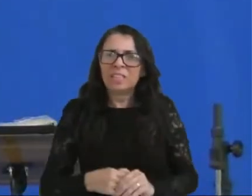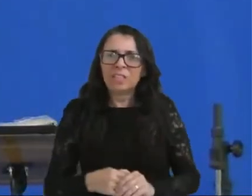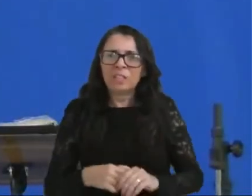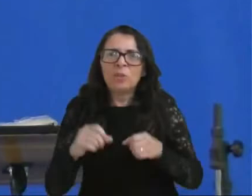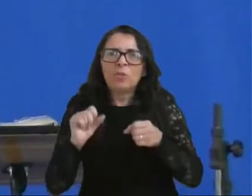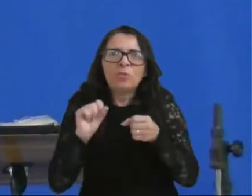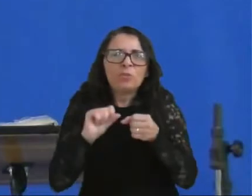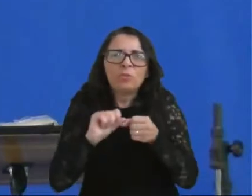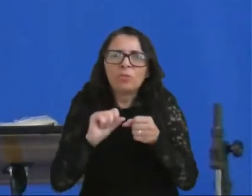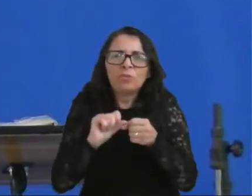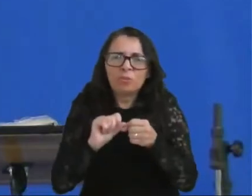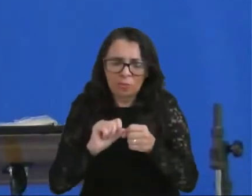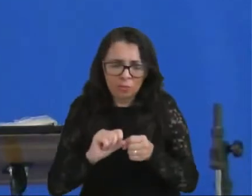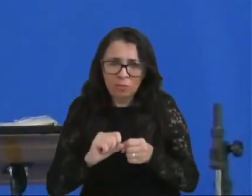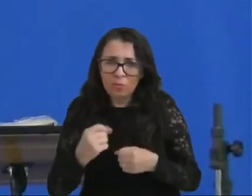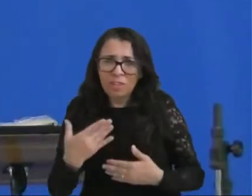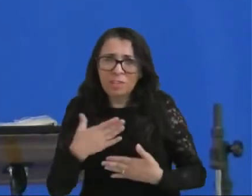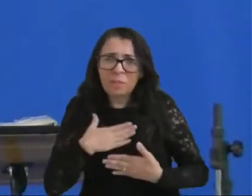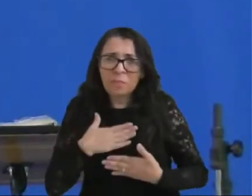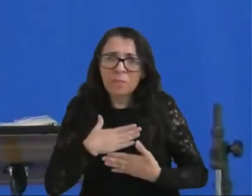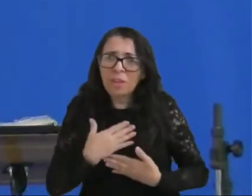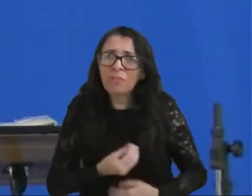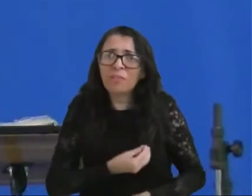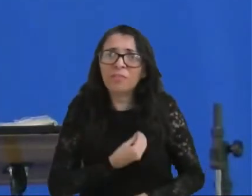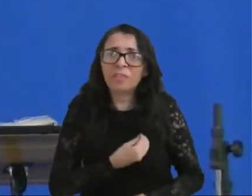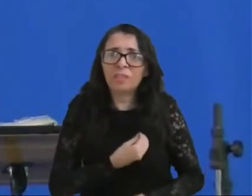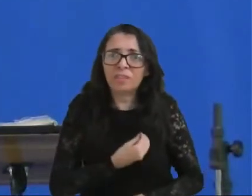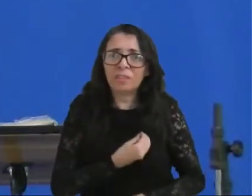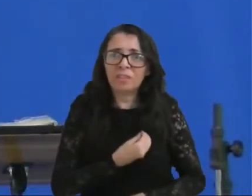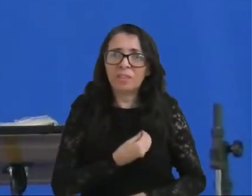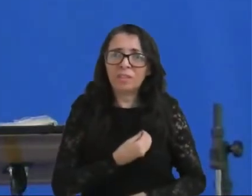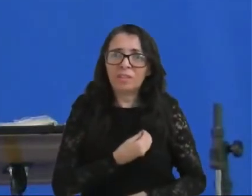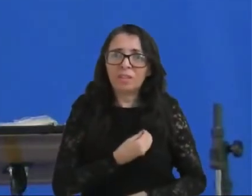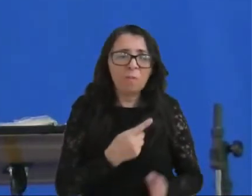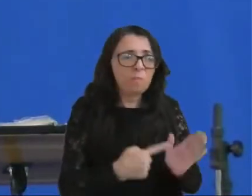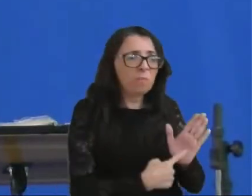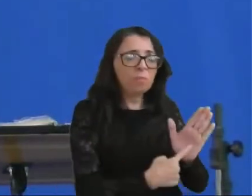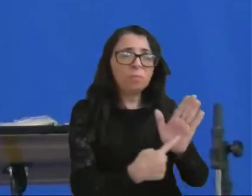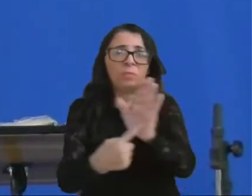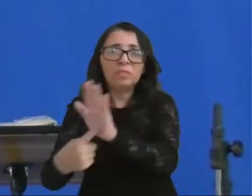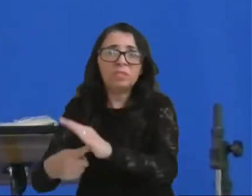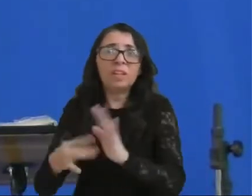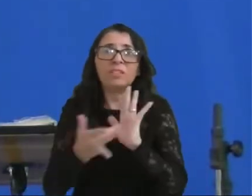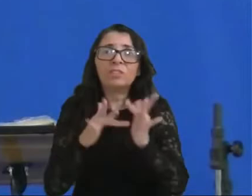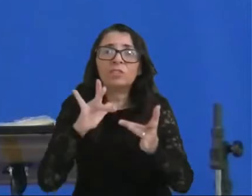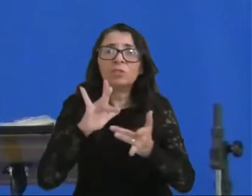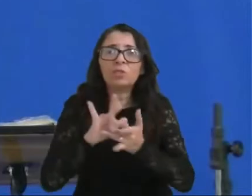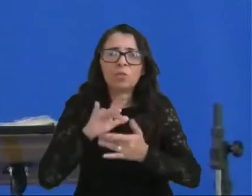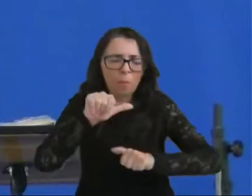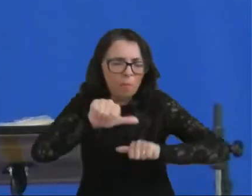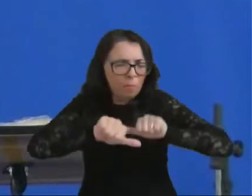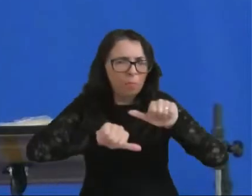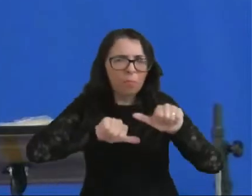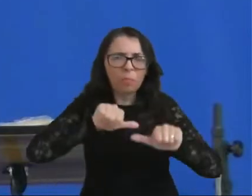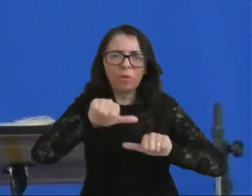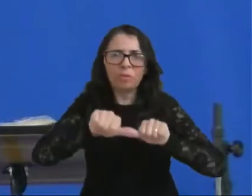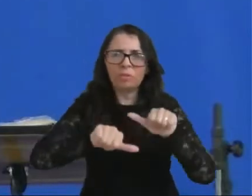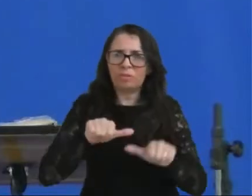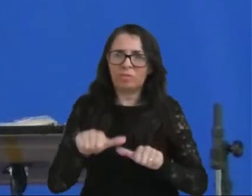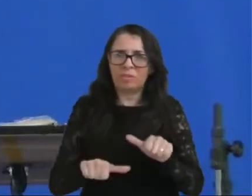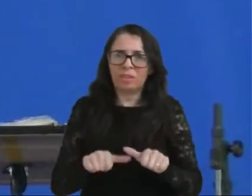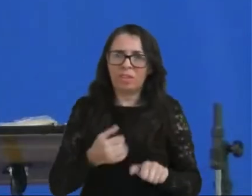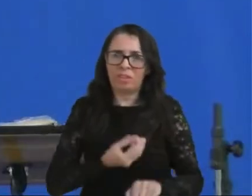não preciso estar lá na igreja, eu não preciso amar, eu posso ficar de